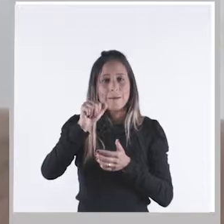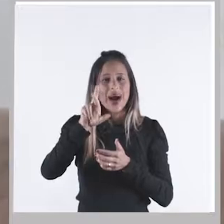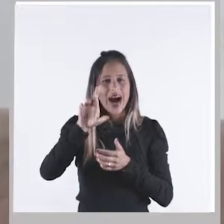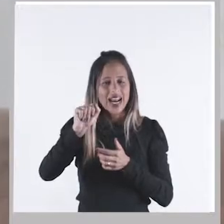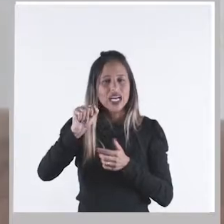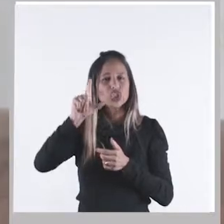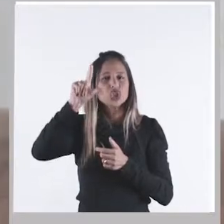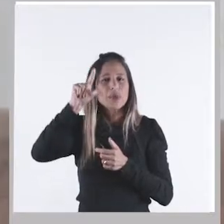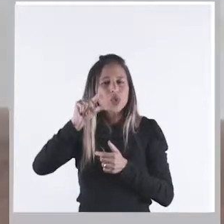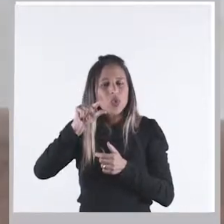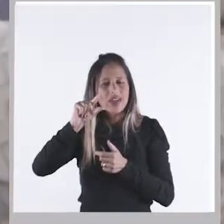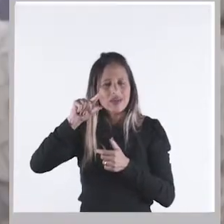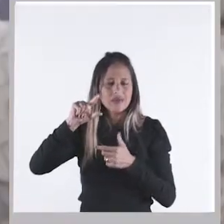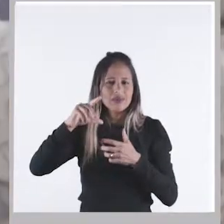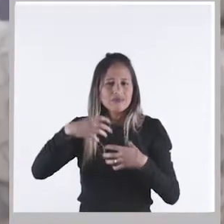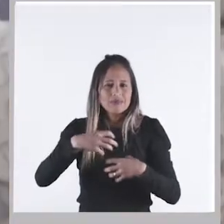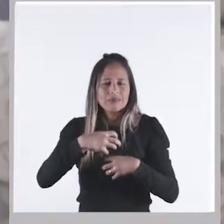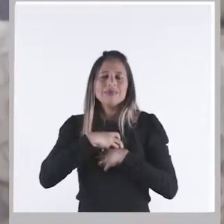de Sentir.